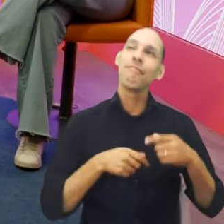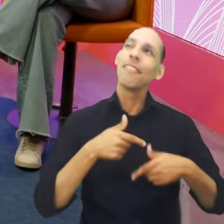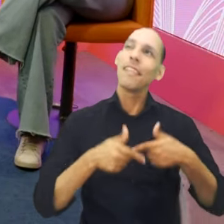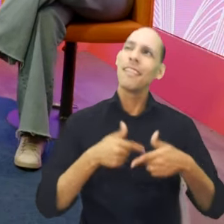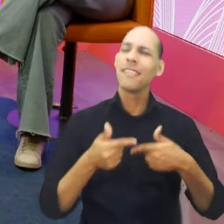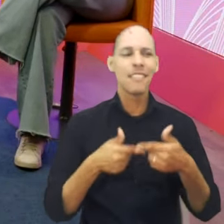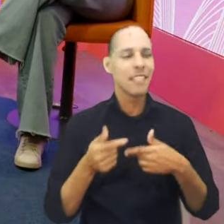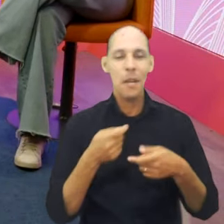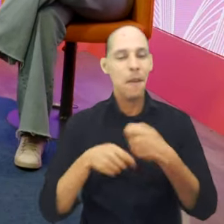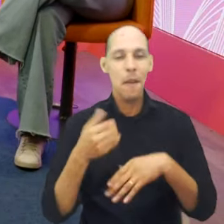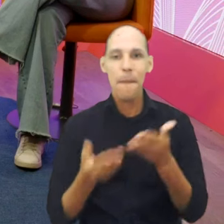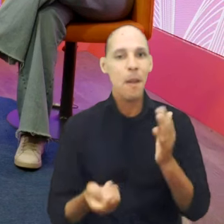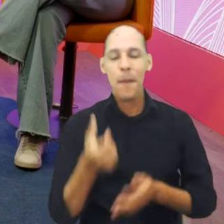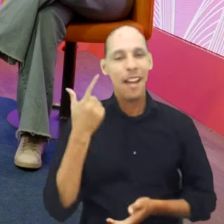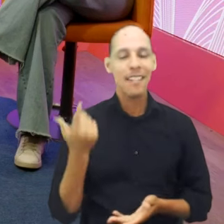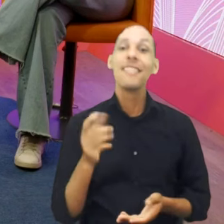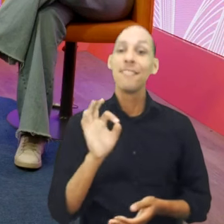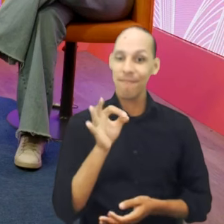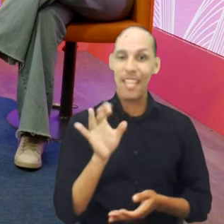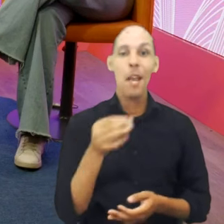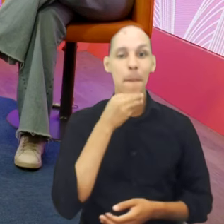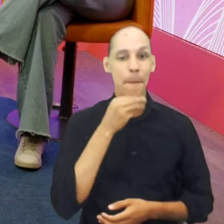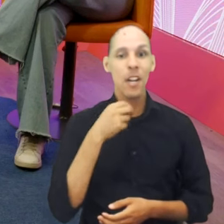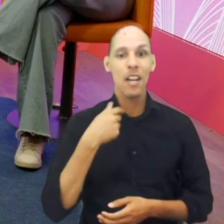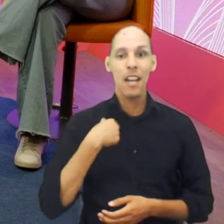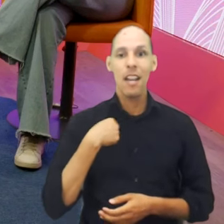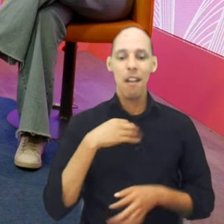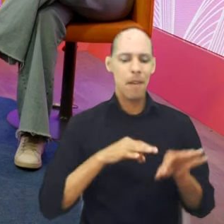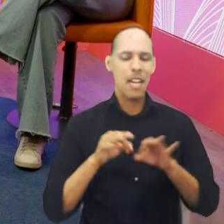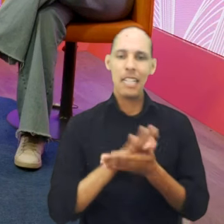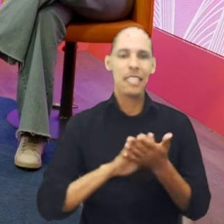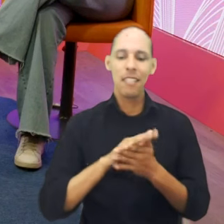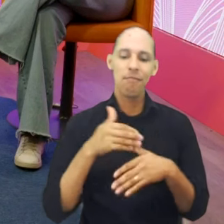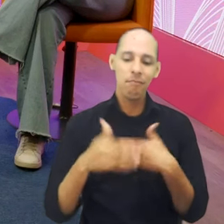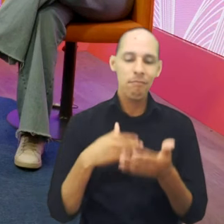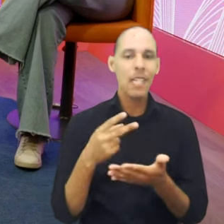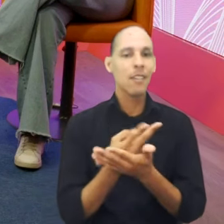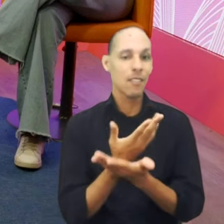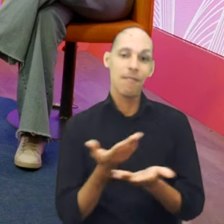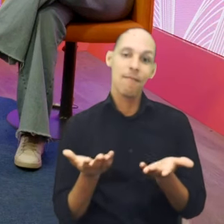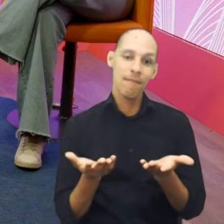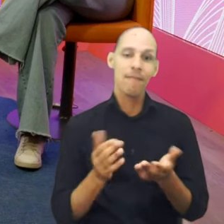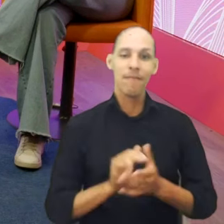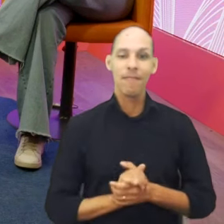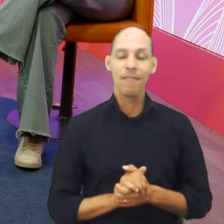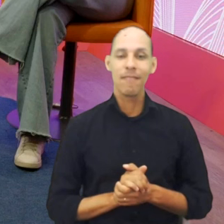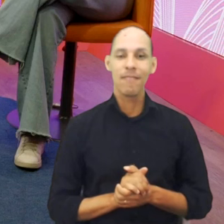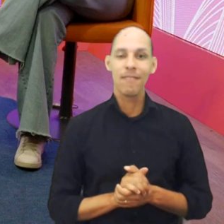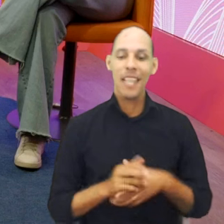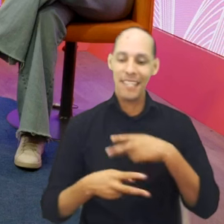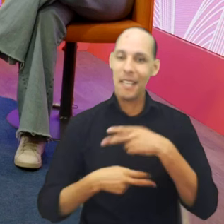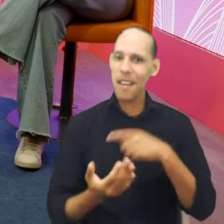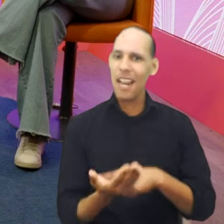passou, eu fiquei. Foi, de fato, uma oportunidade que eu nem planejei. Foi acontecendo, assim. Que isso. Foi importante